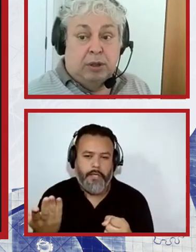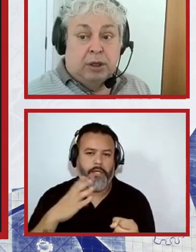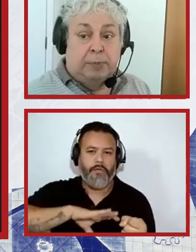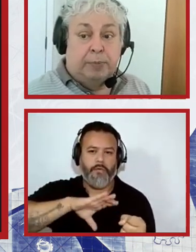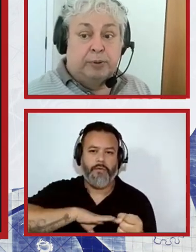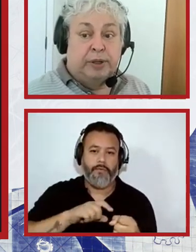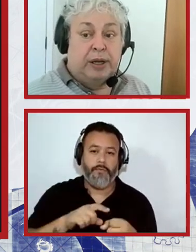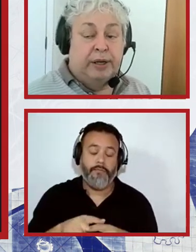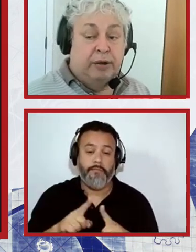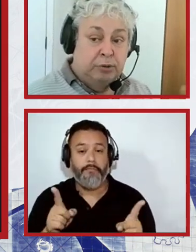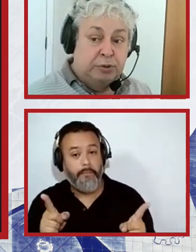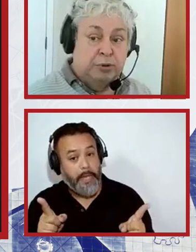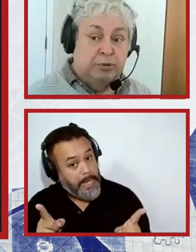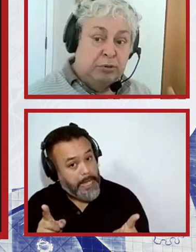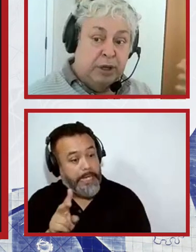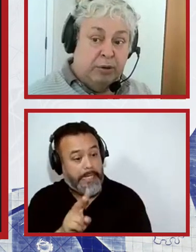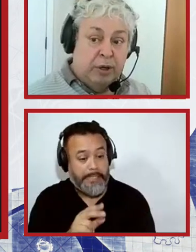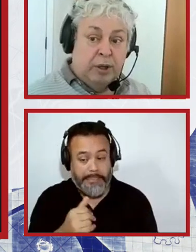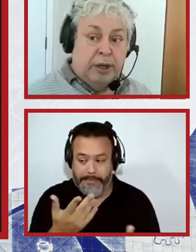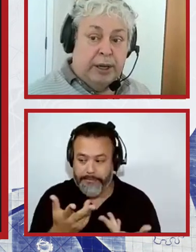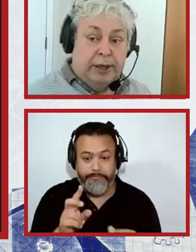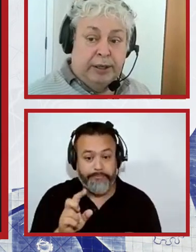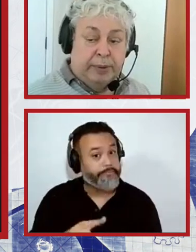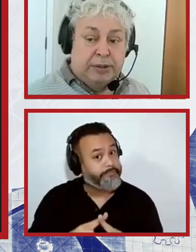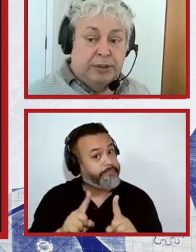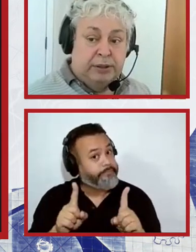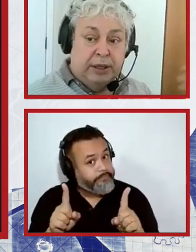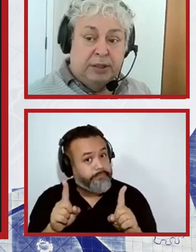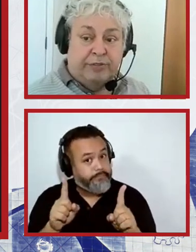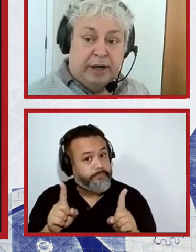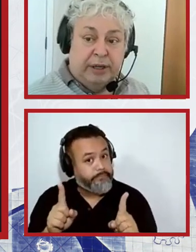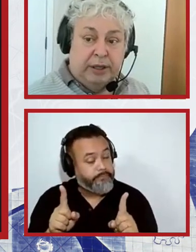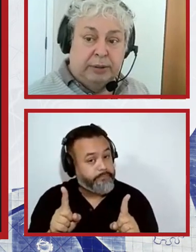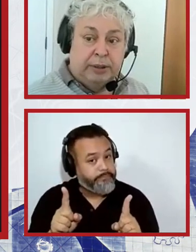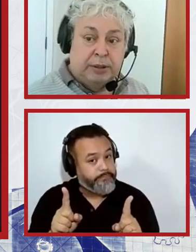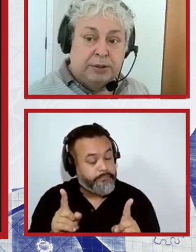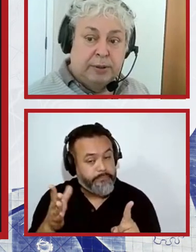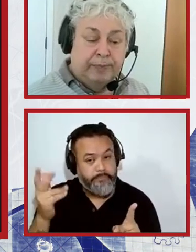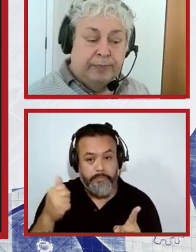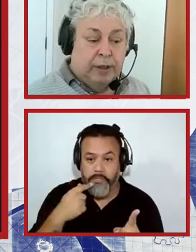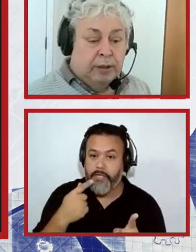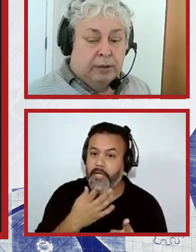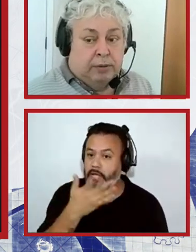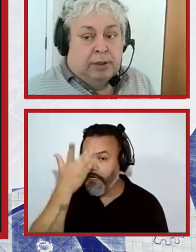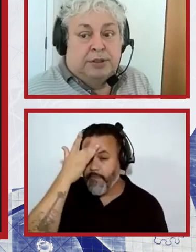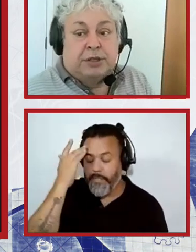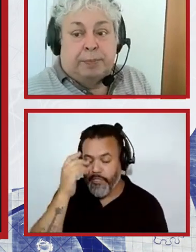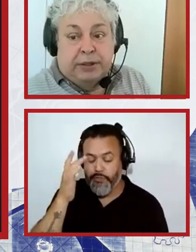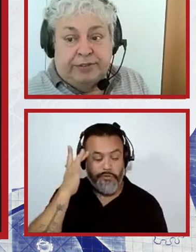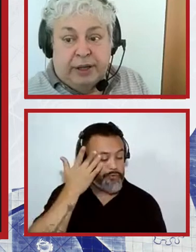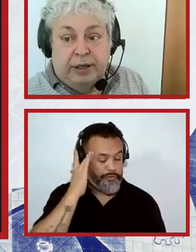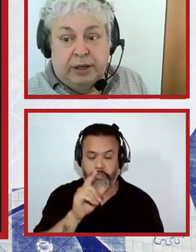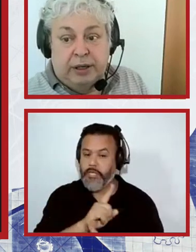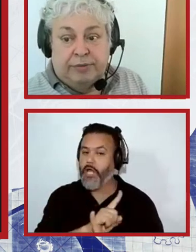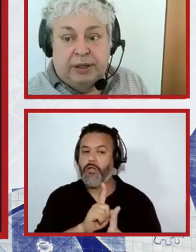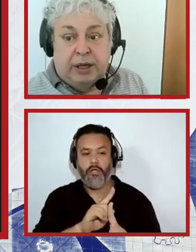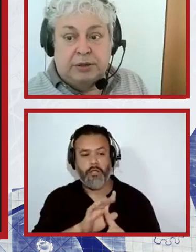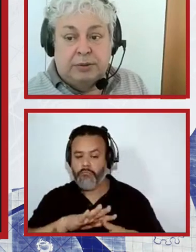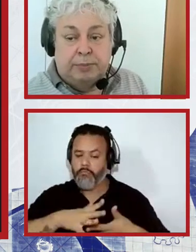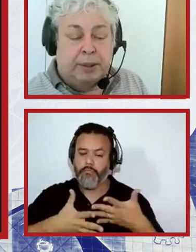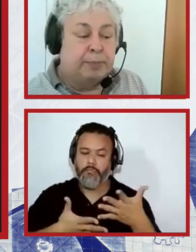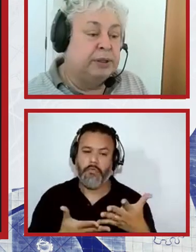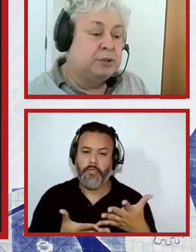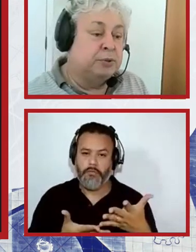acham que não. O português, a língua do surdo é a Libras e ele tem que só falar em Libras. Não, a gente aprende a falar inglês,